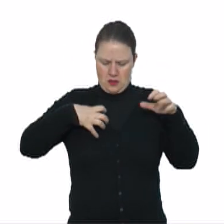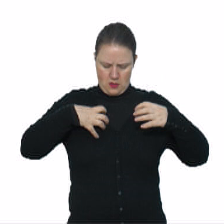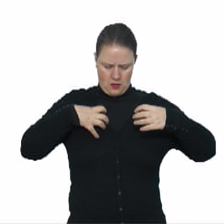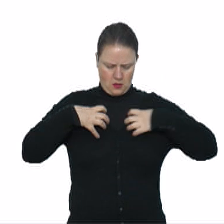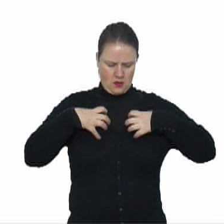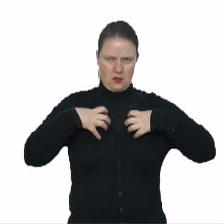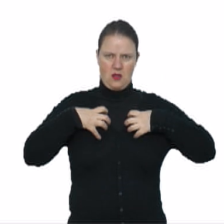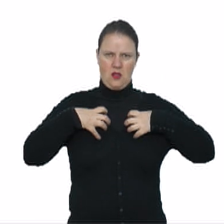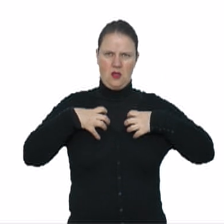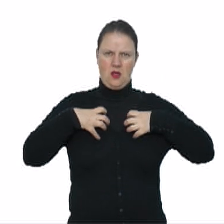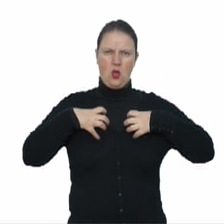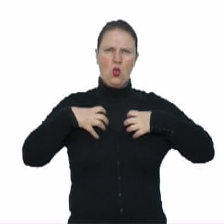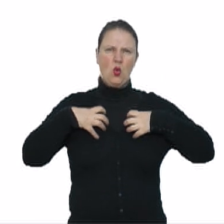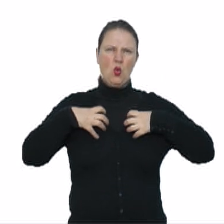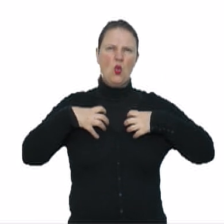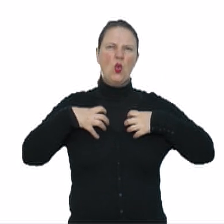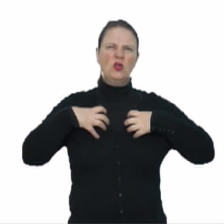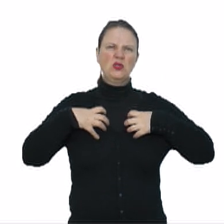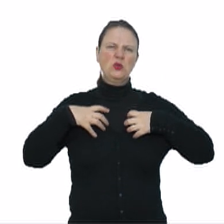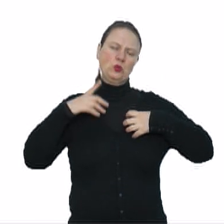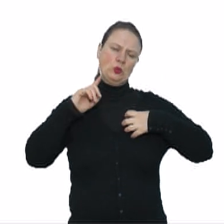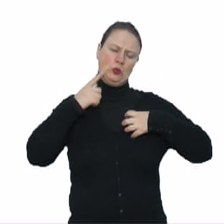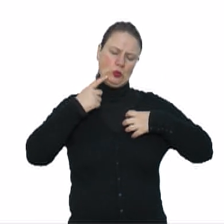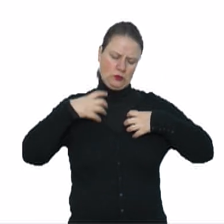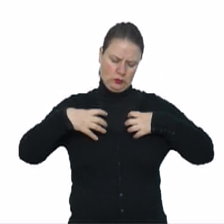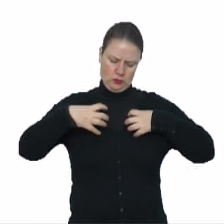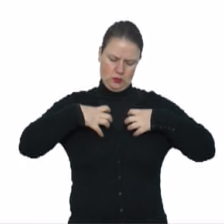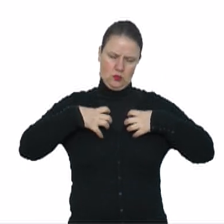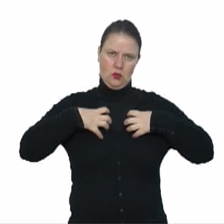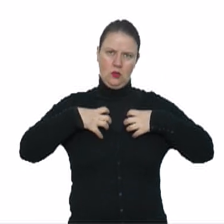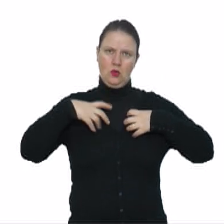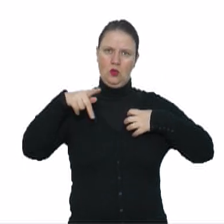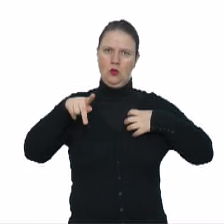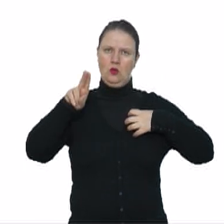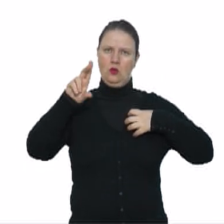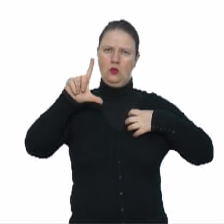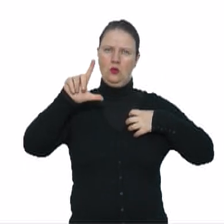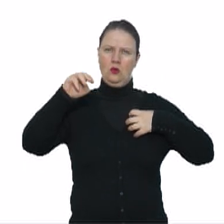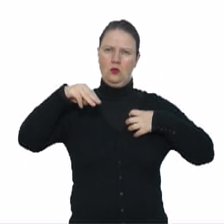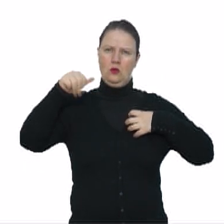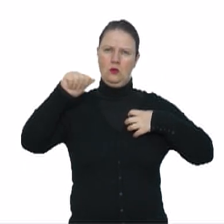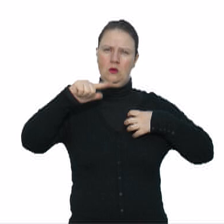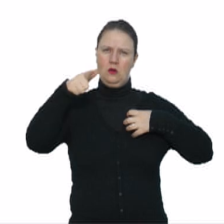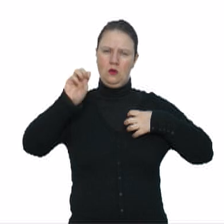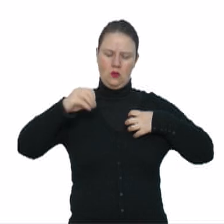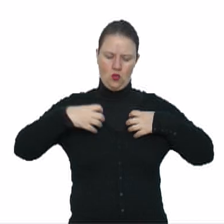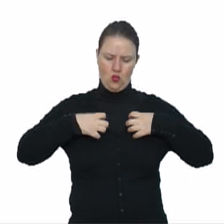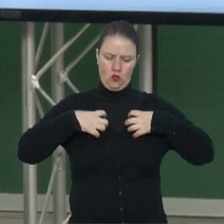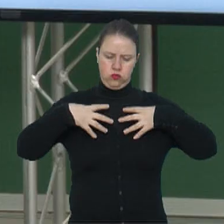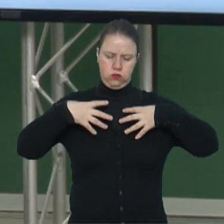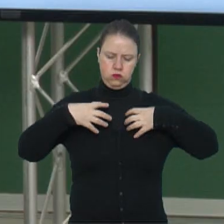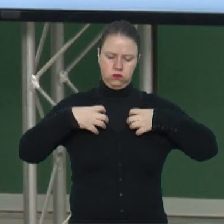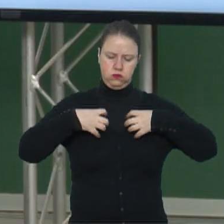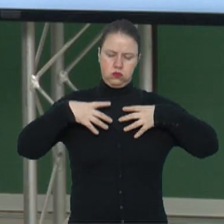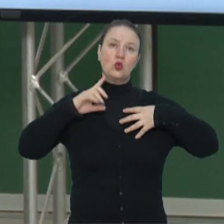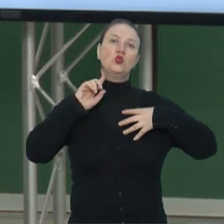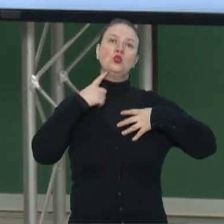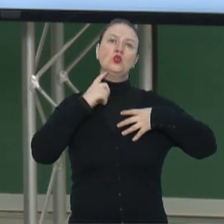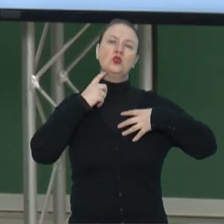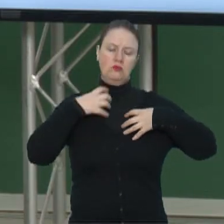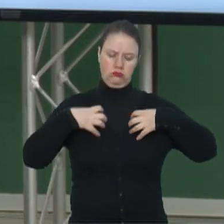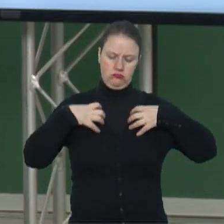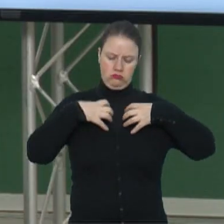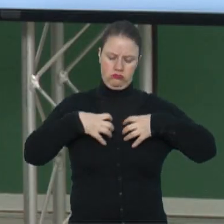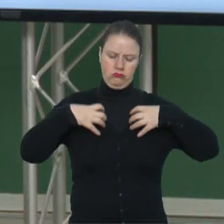escura na roupinha dele, no local do pulmão, né? Como se fosse uma fumaça, sujo de fumaça.